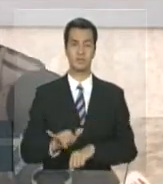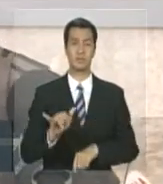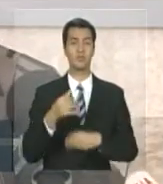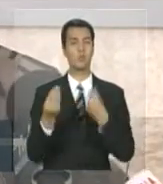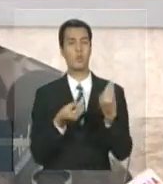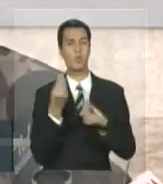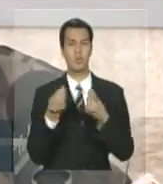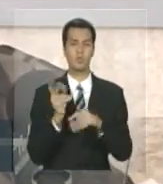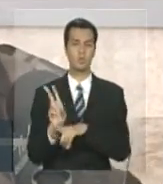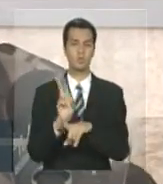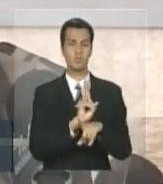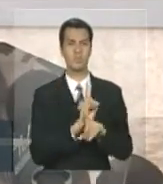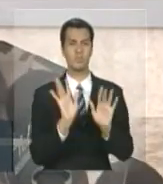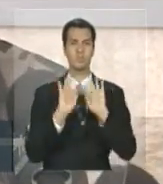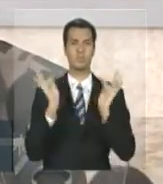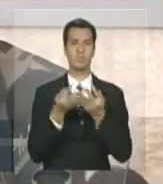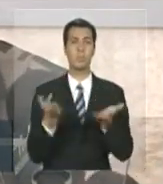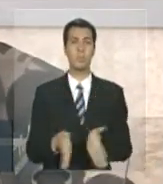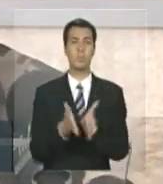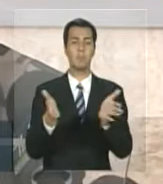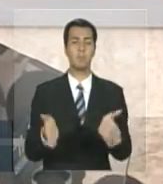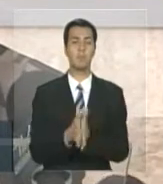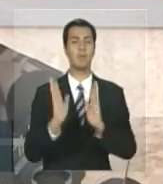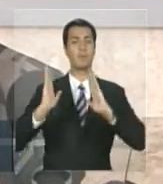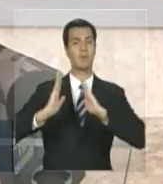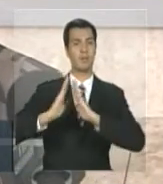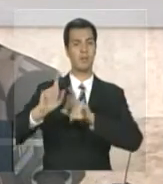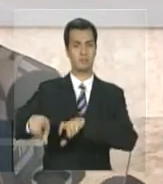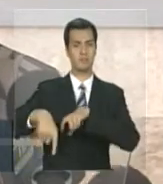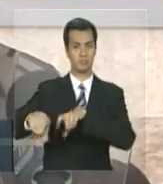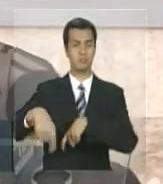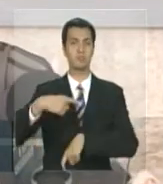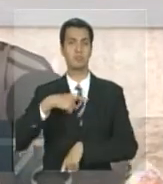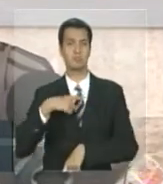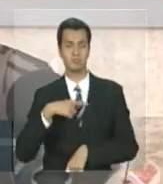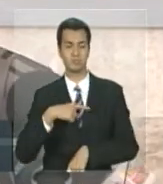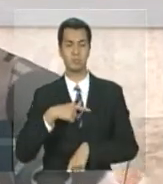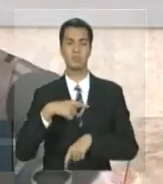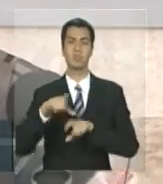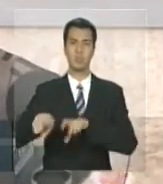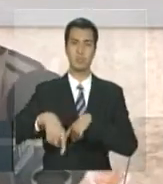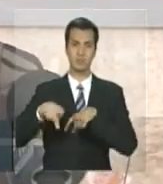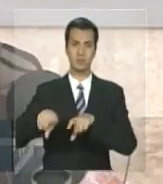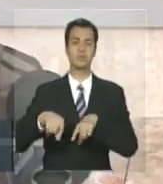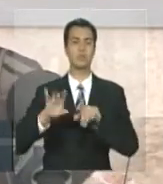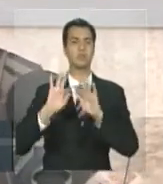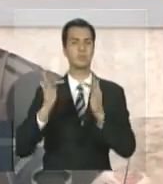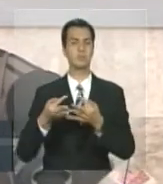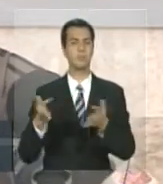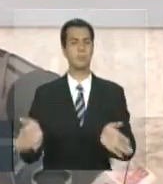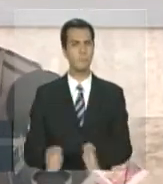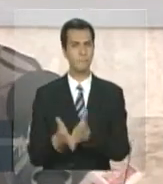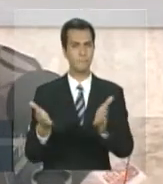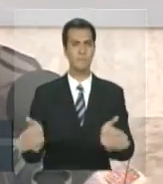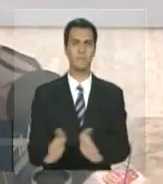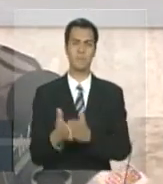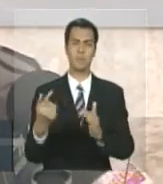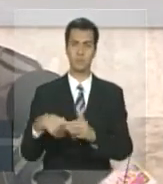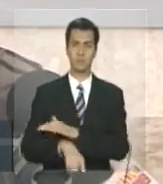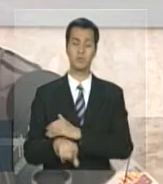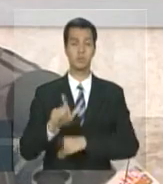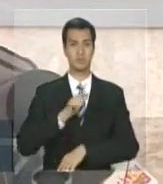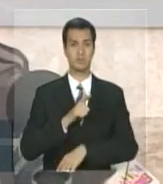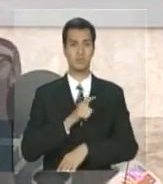São 250 mil famílias de agricultores familiares extremamente pobres que estão sendo atendidos com